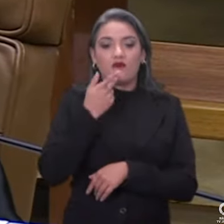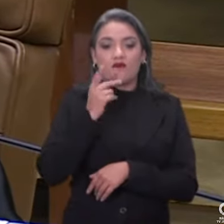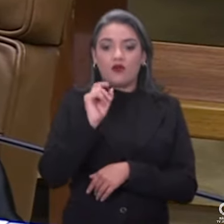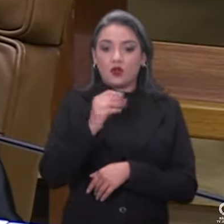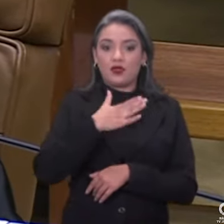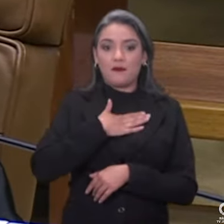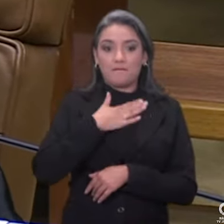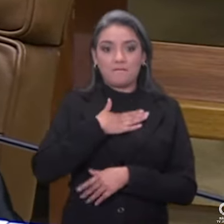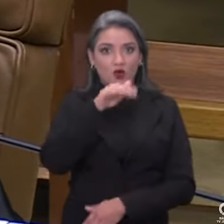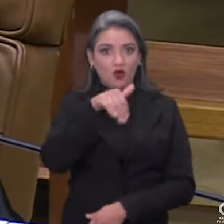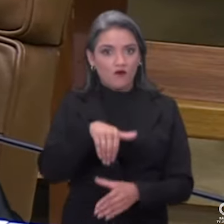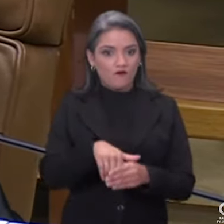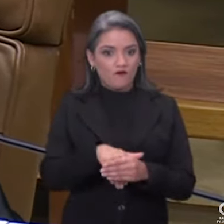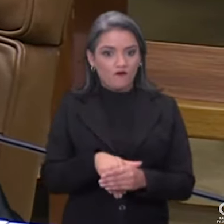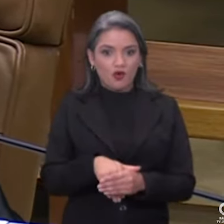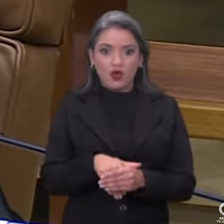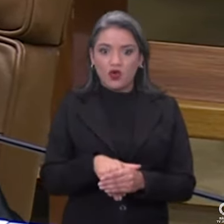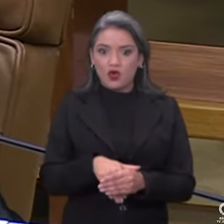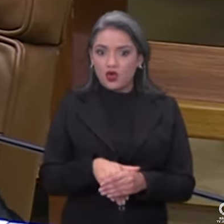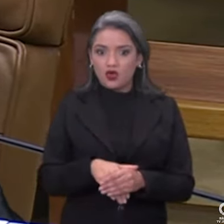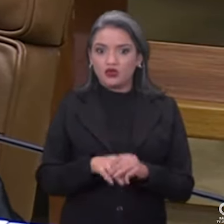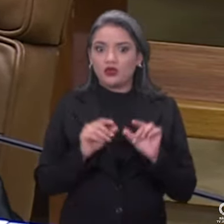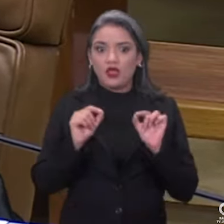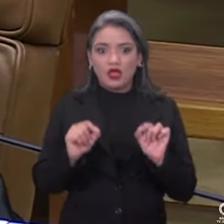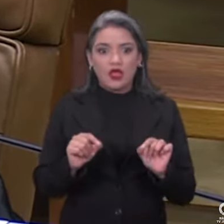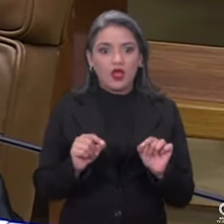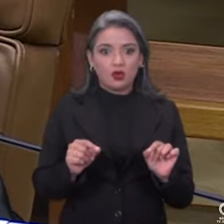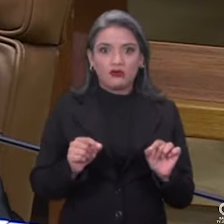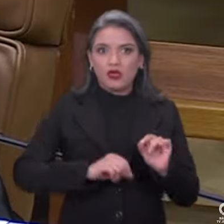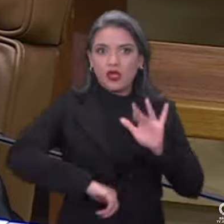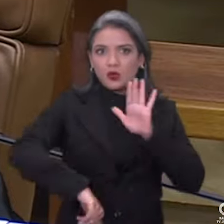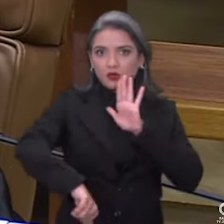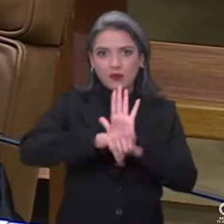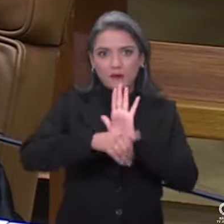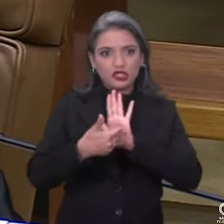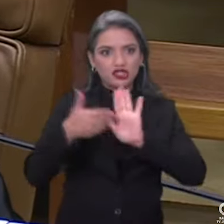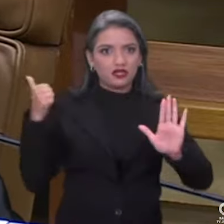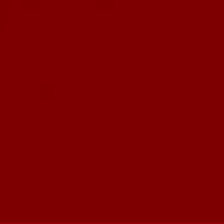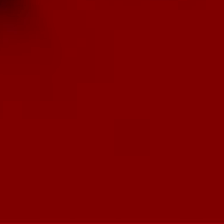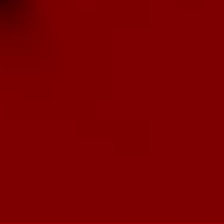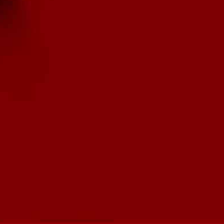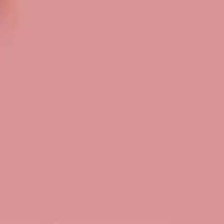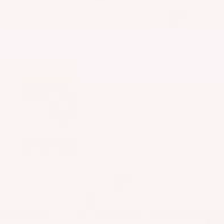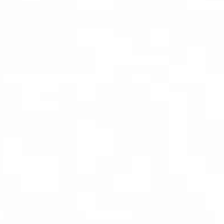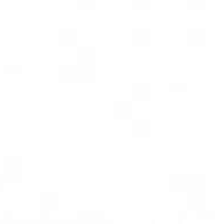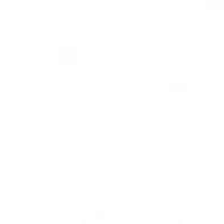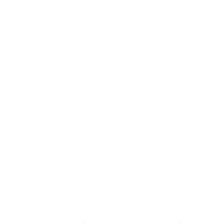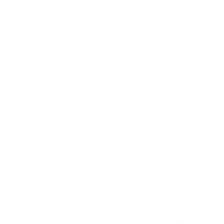radical de todos. O meu é descriminalizante para todas as drogas no que diz respeito aos usuários.